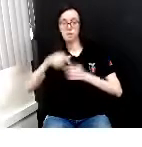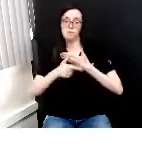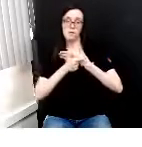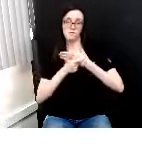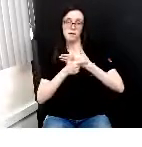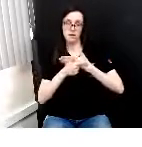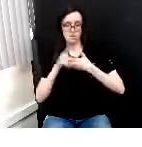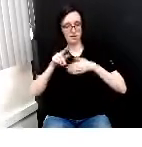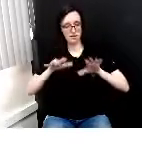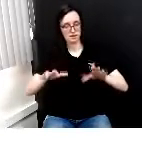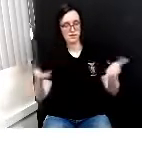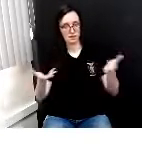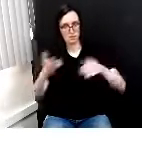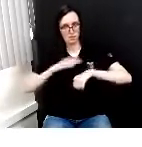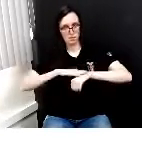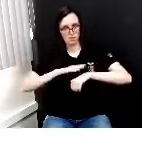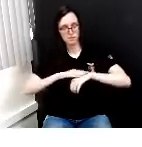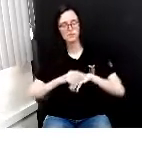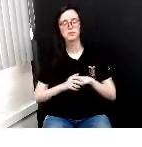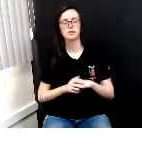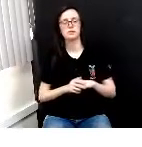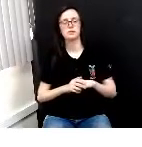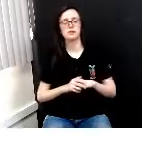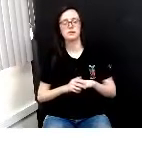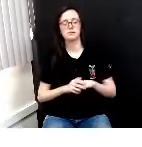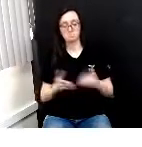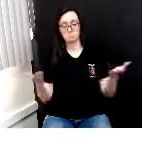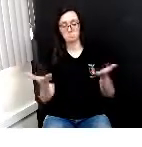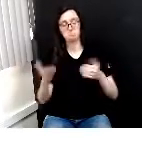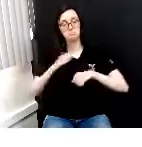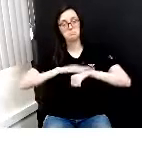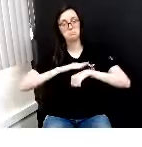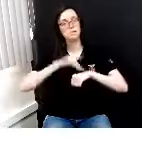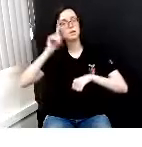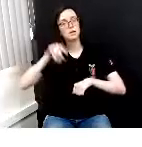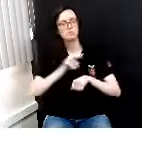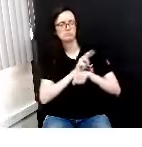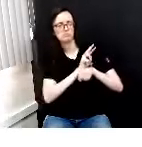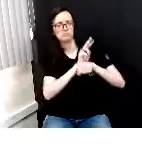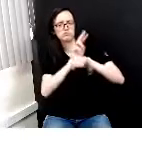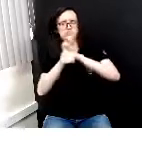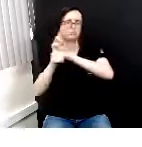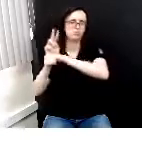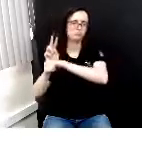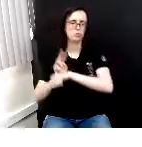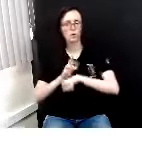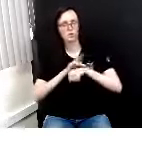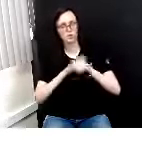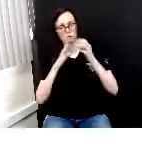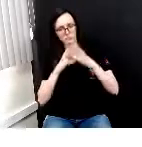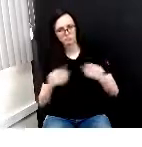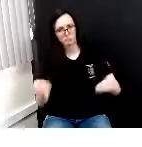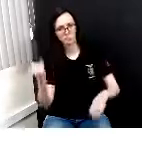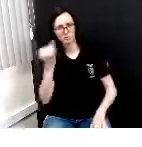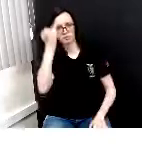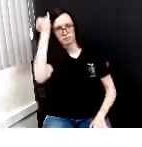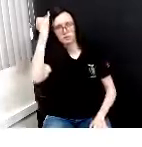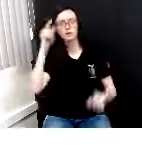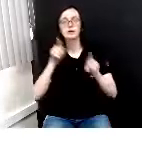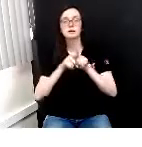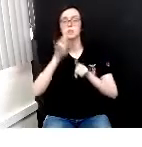papel nesse momento, que é o momento de prevenção da doença, das